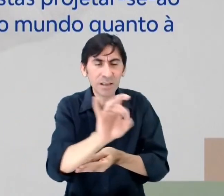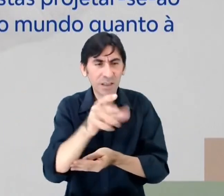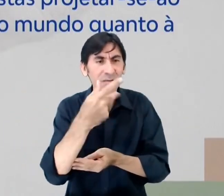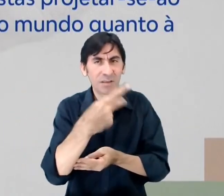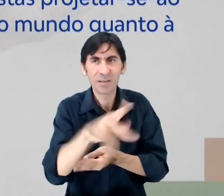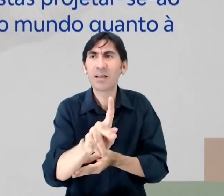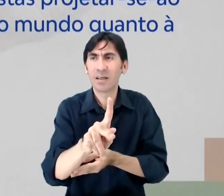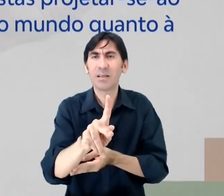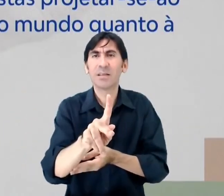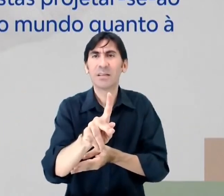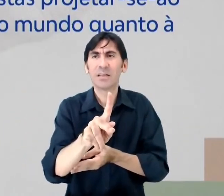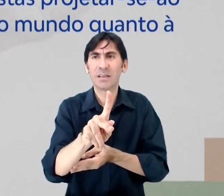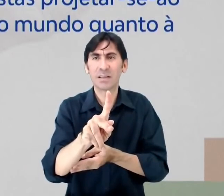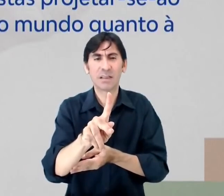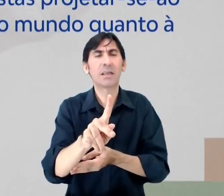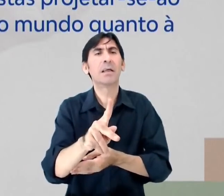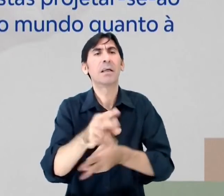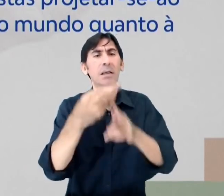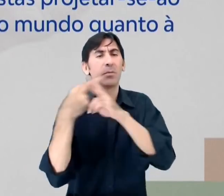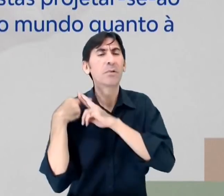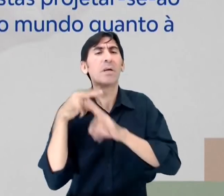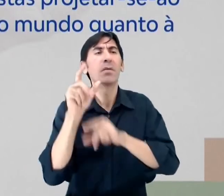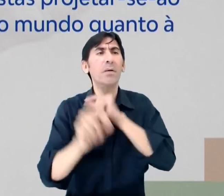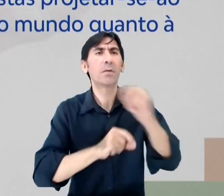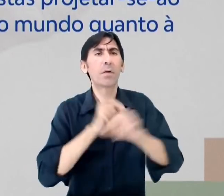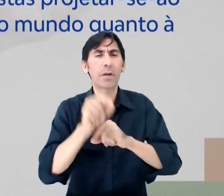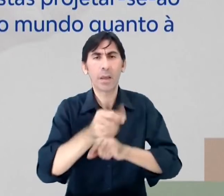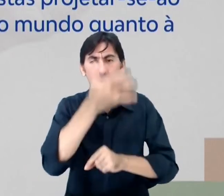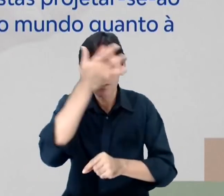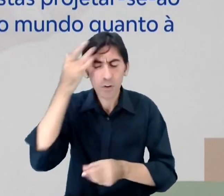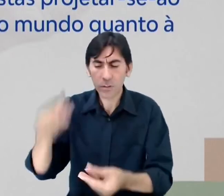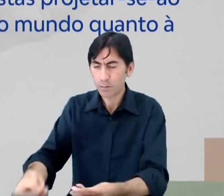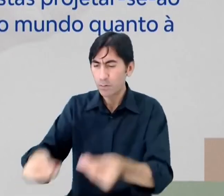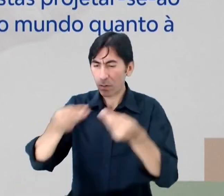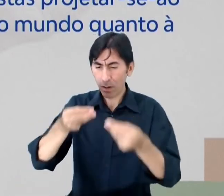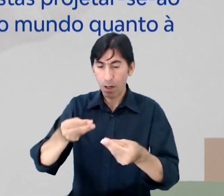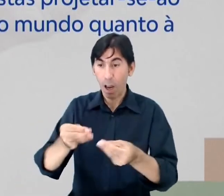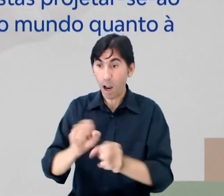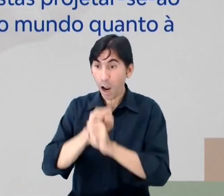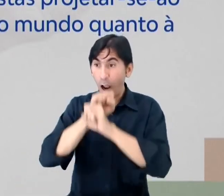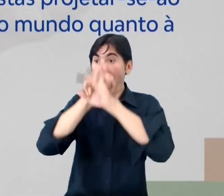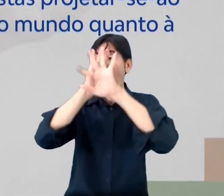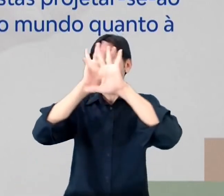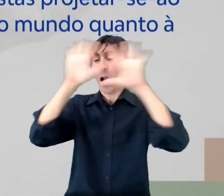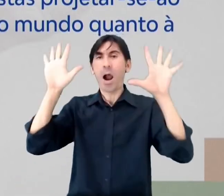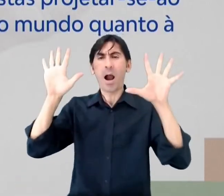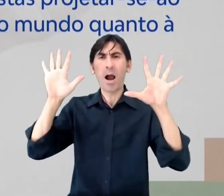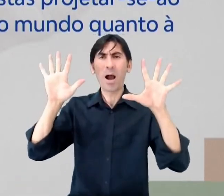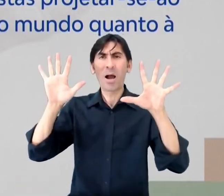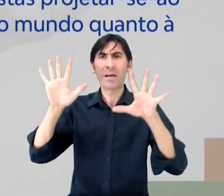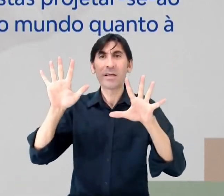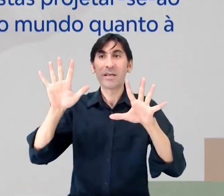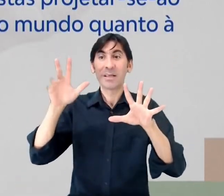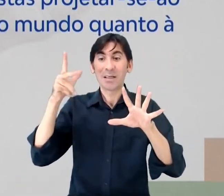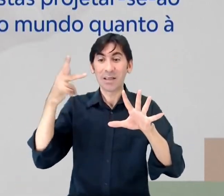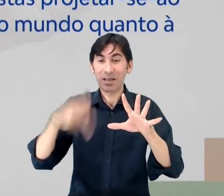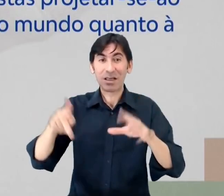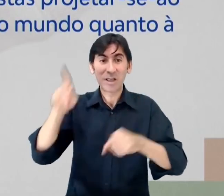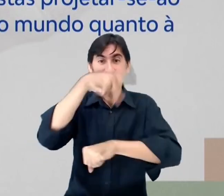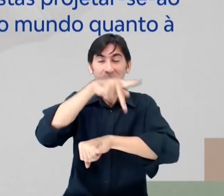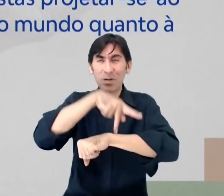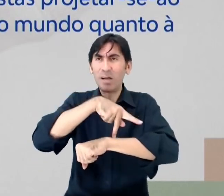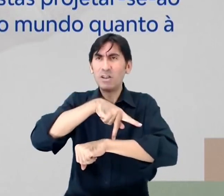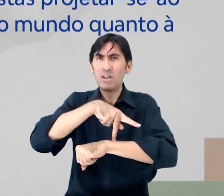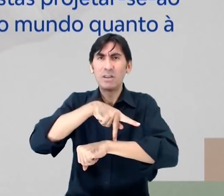silenciosos estão iluminando e modelando a mente de milhares em todo o país e em toda a